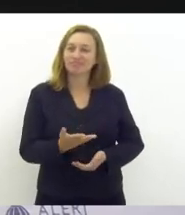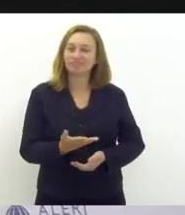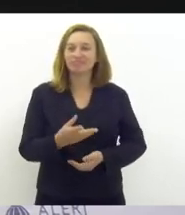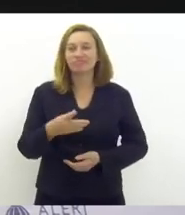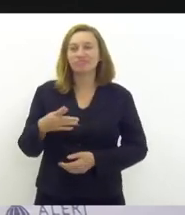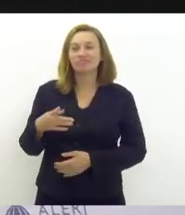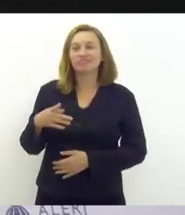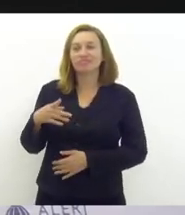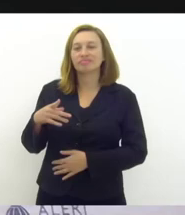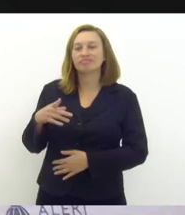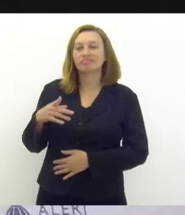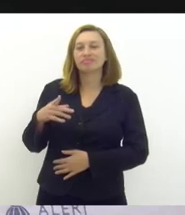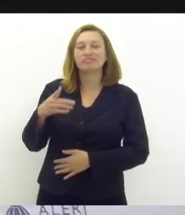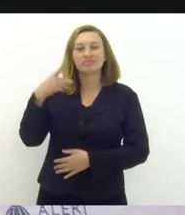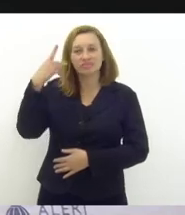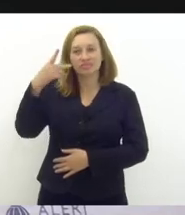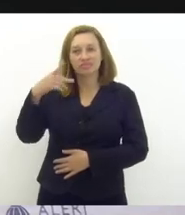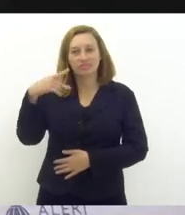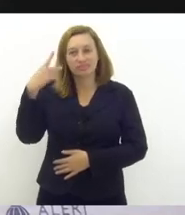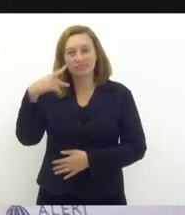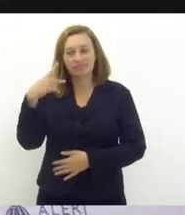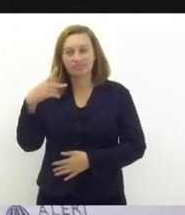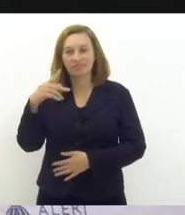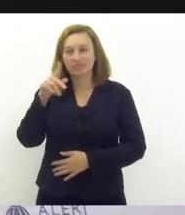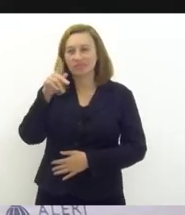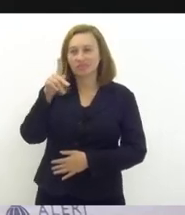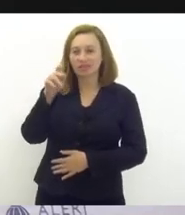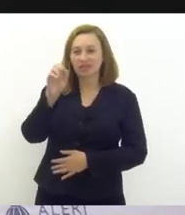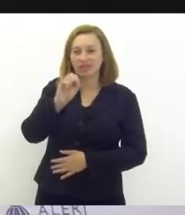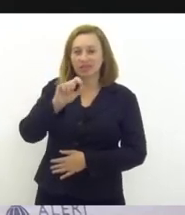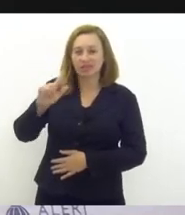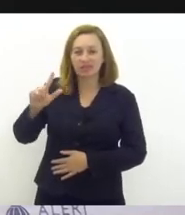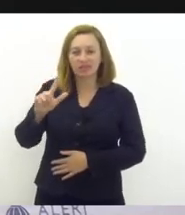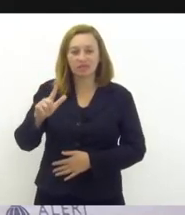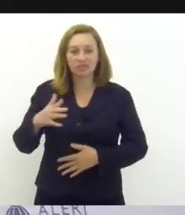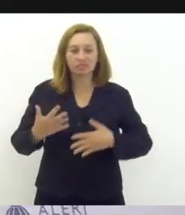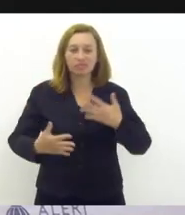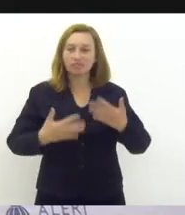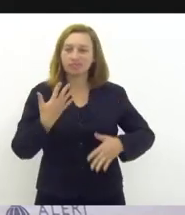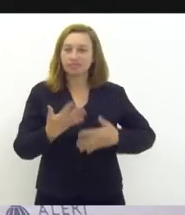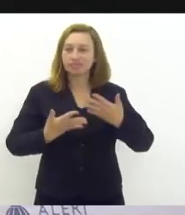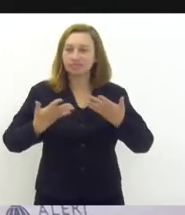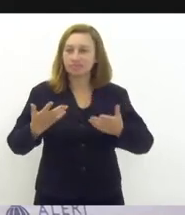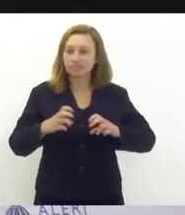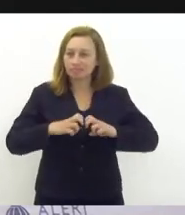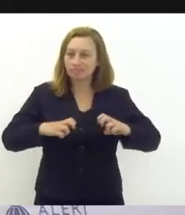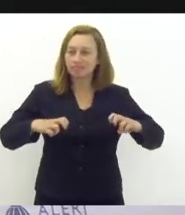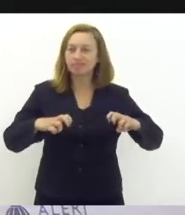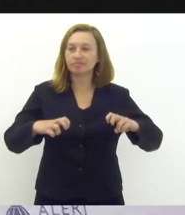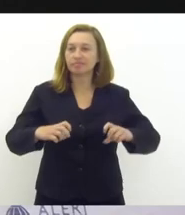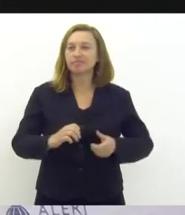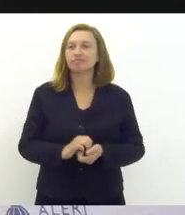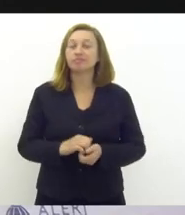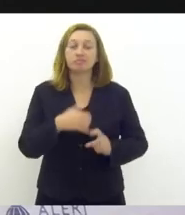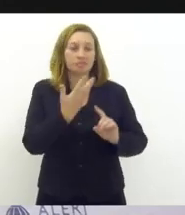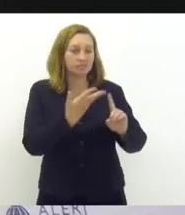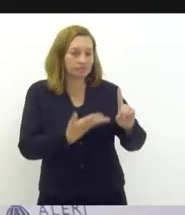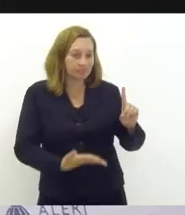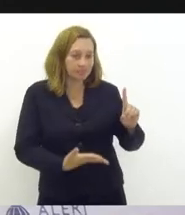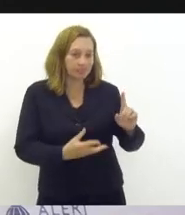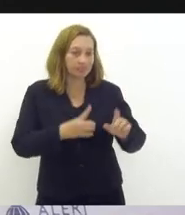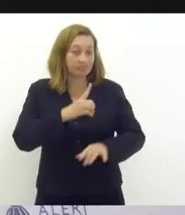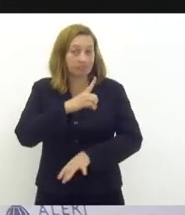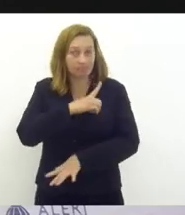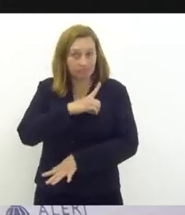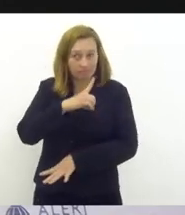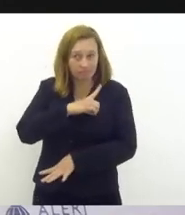Dr Daniel librelon É uma honra né né compor essa mesa eh numa homenagem a uma delegada